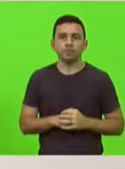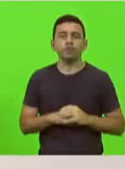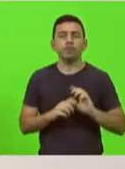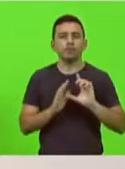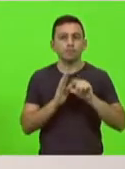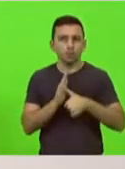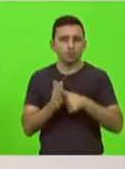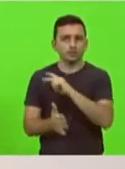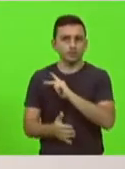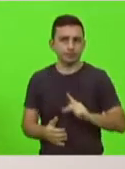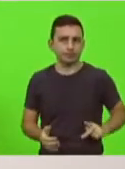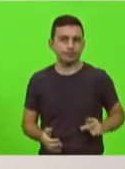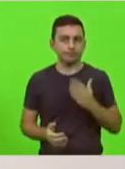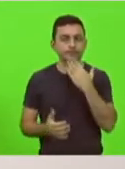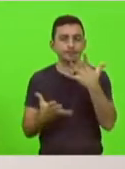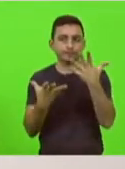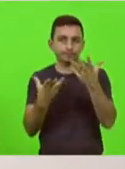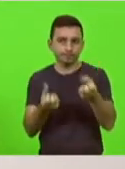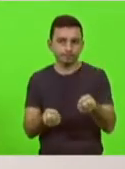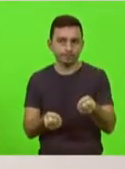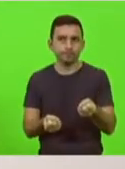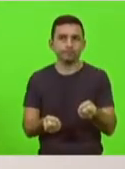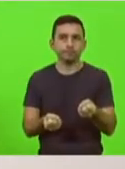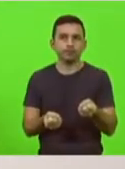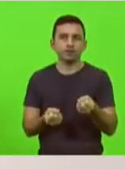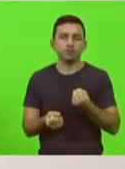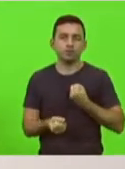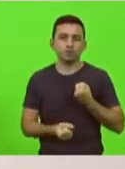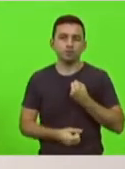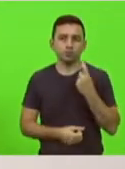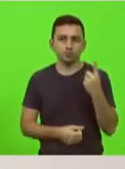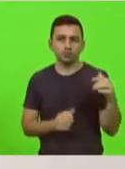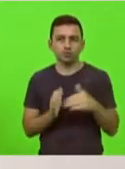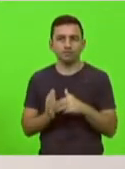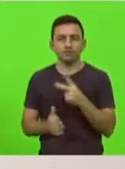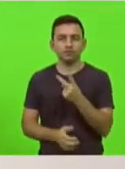presidente deferiu os requerimentos, números